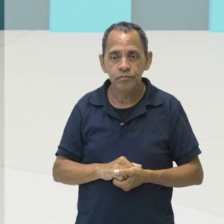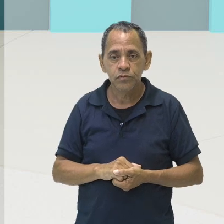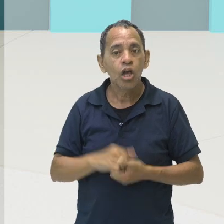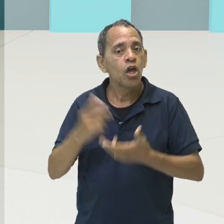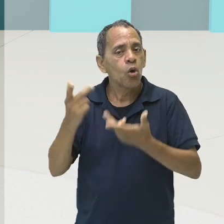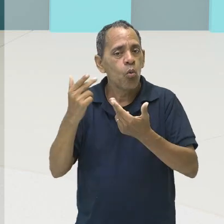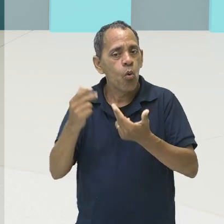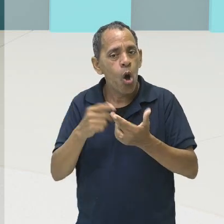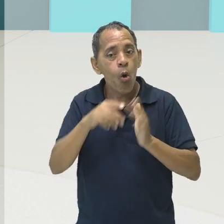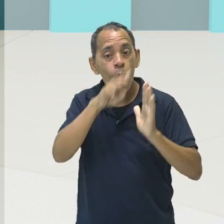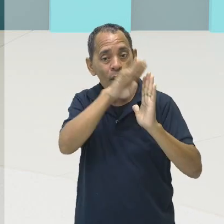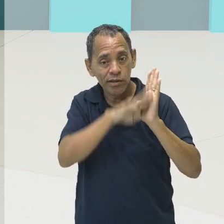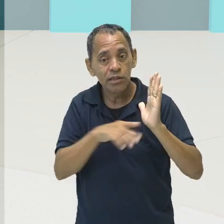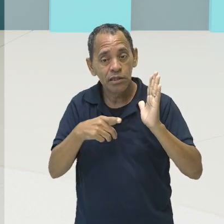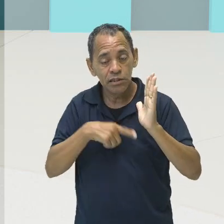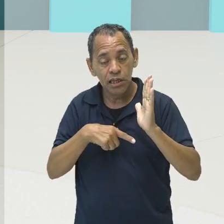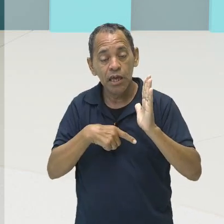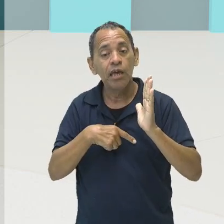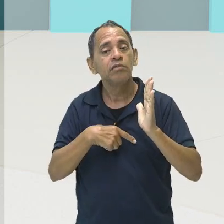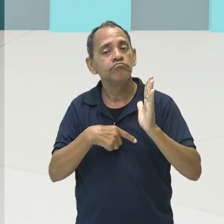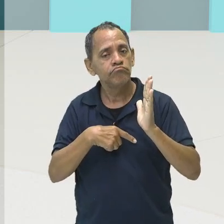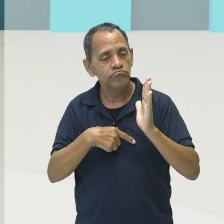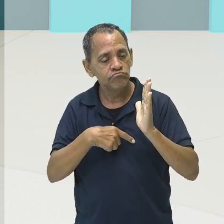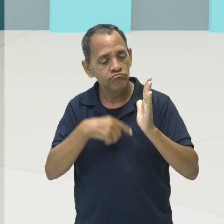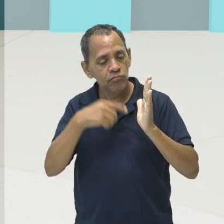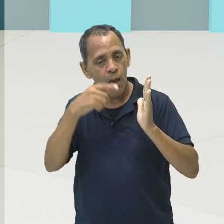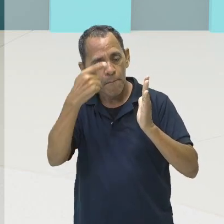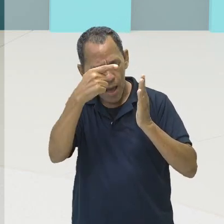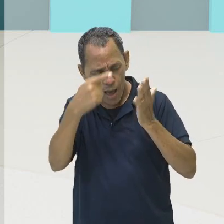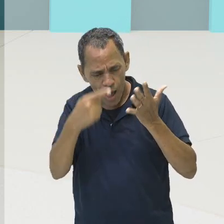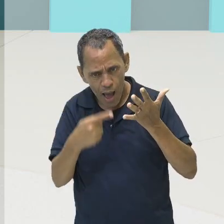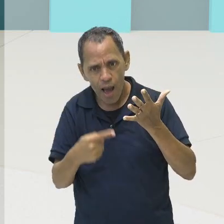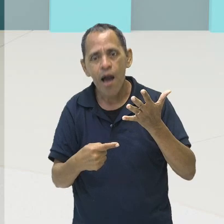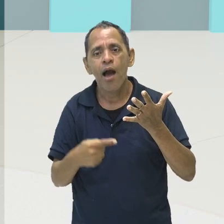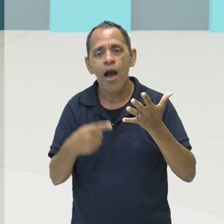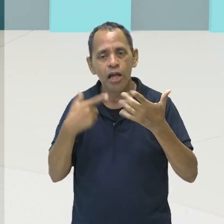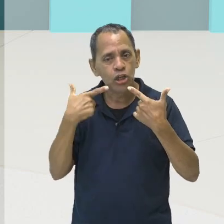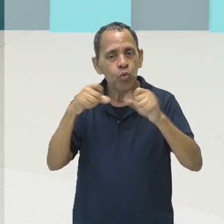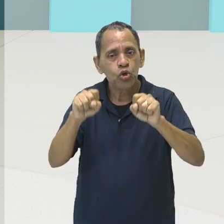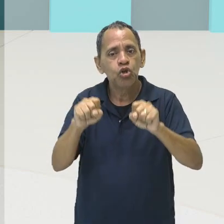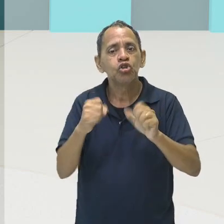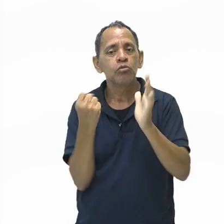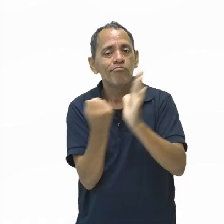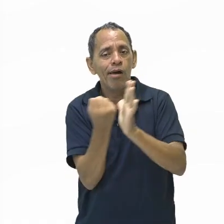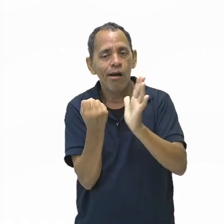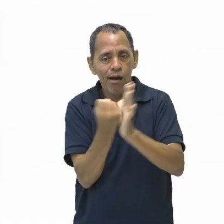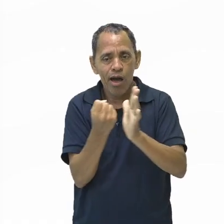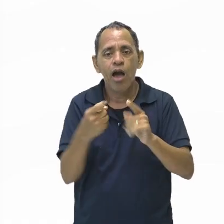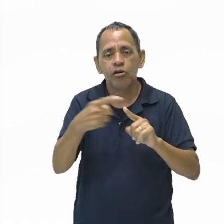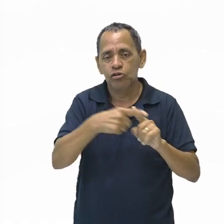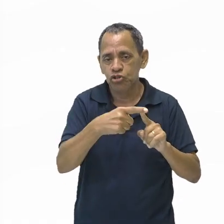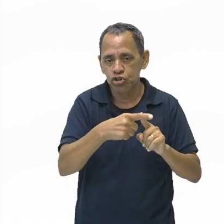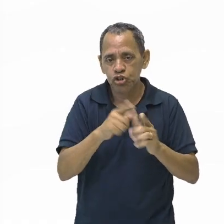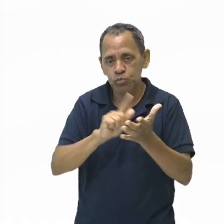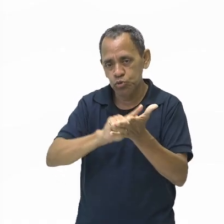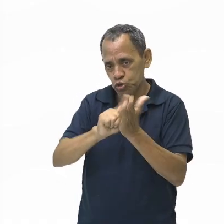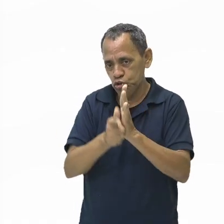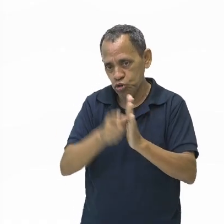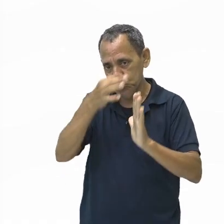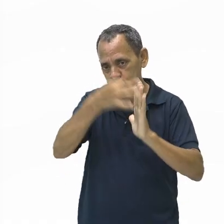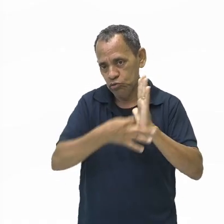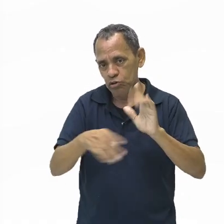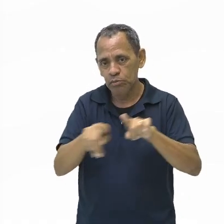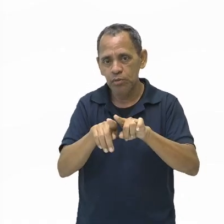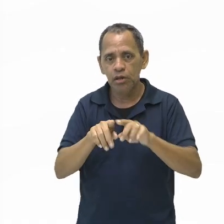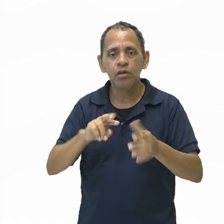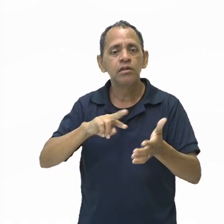elementos linguísticos que marcam esse gênero textual. Olha só. O que é o